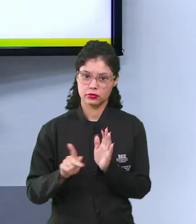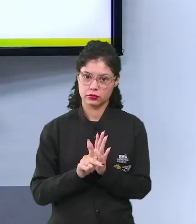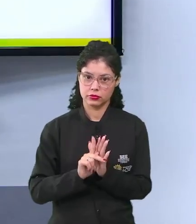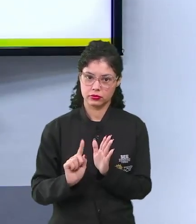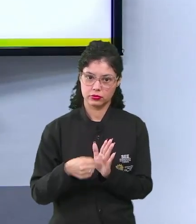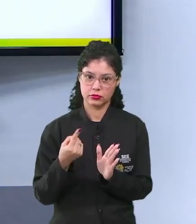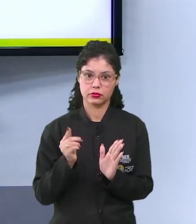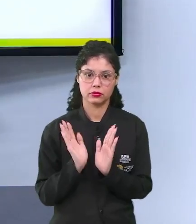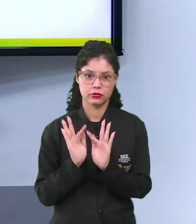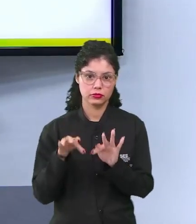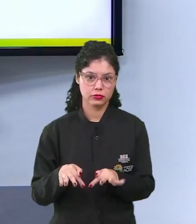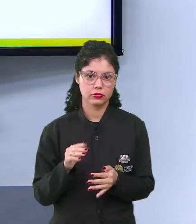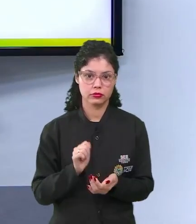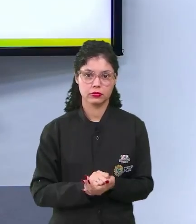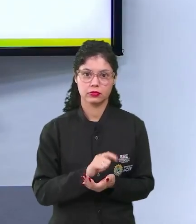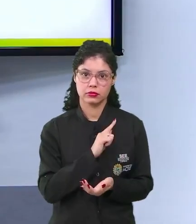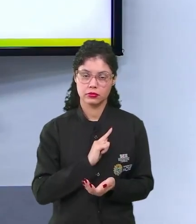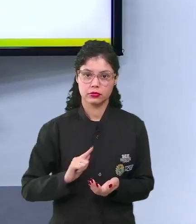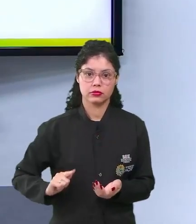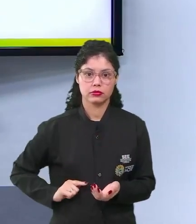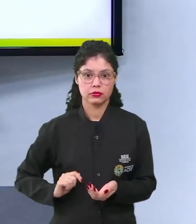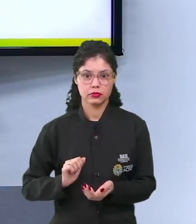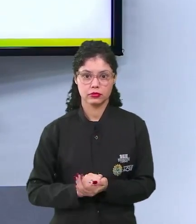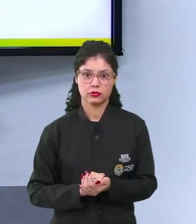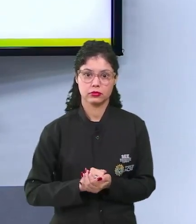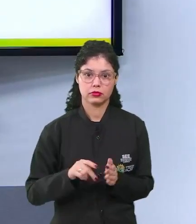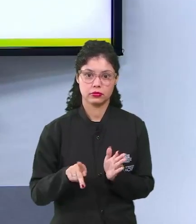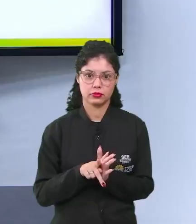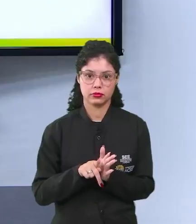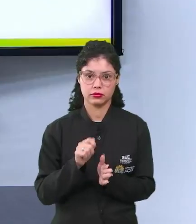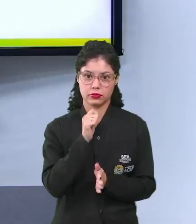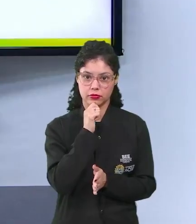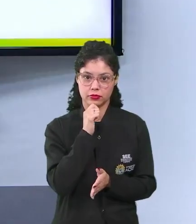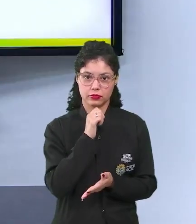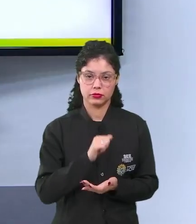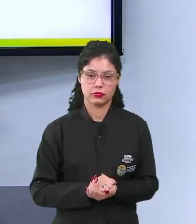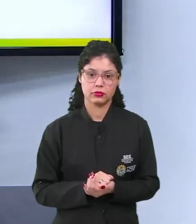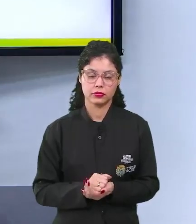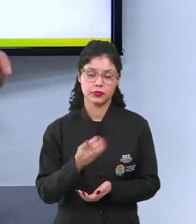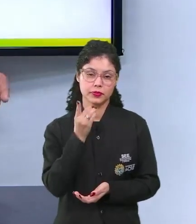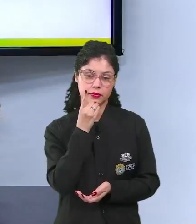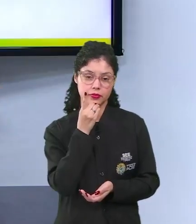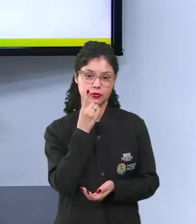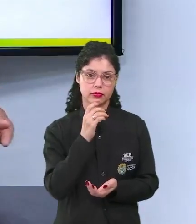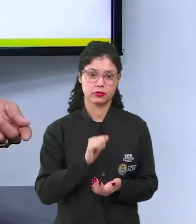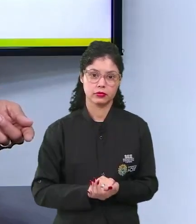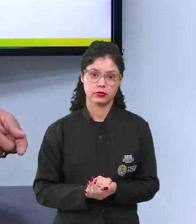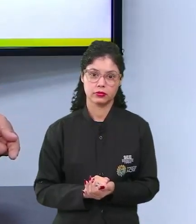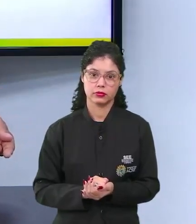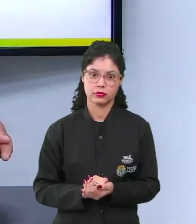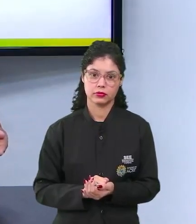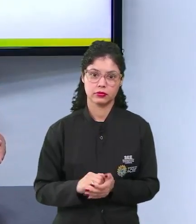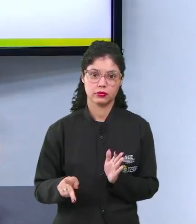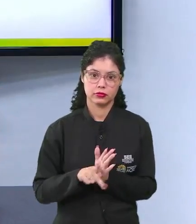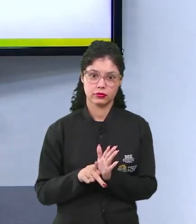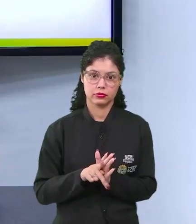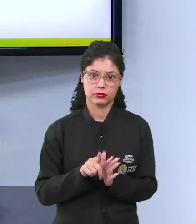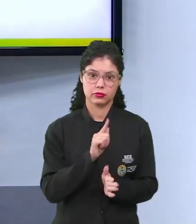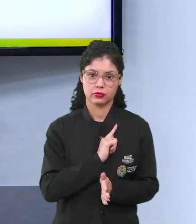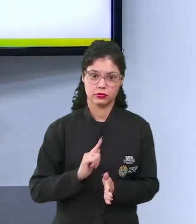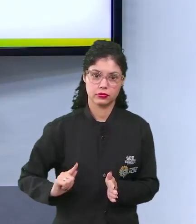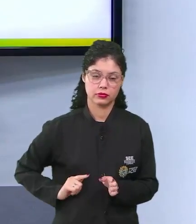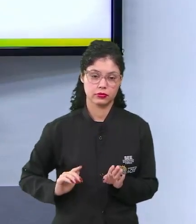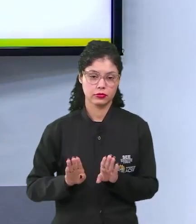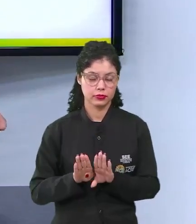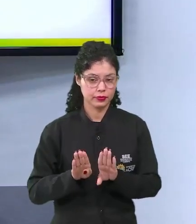primeiro. Afinal de contas, o governo que você tem é reflexo do que você é. No dia que todo mundo for honesto, a gente vai ter governos